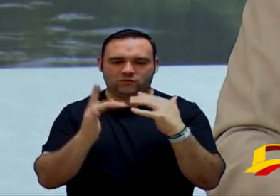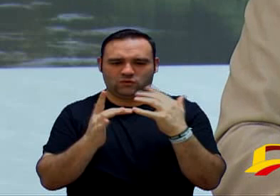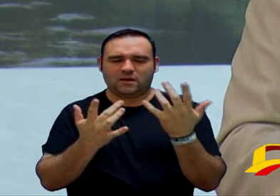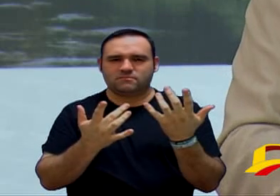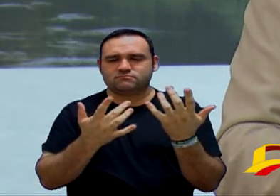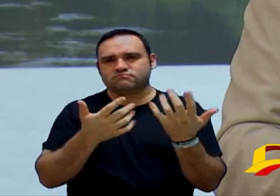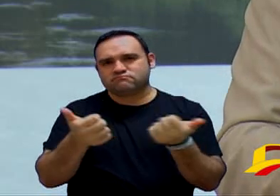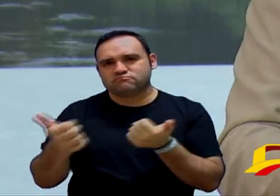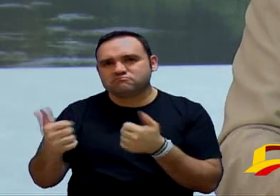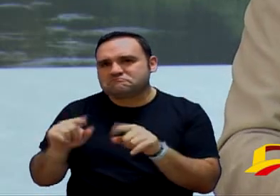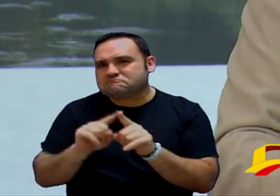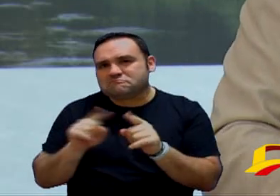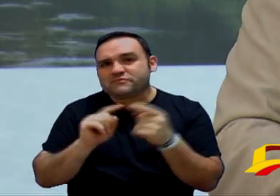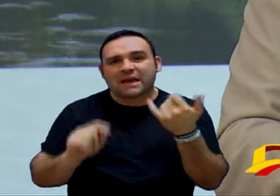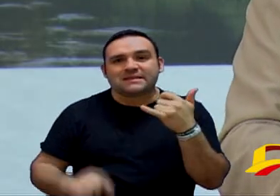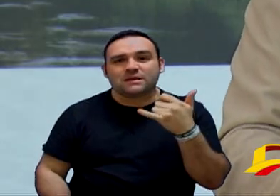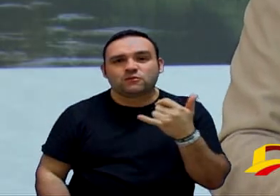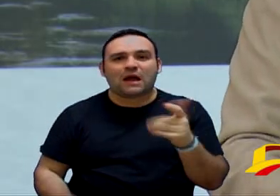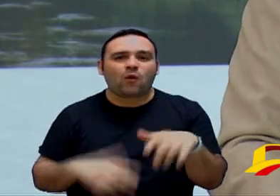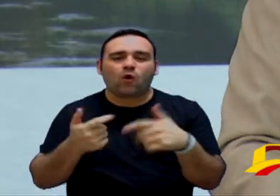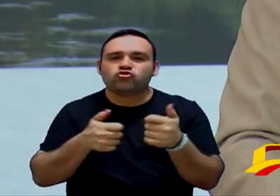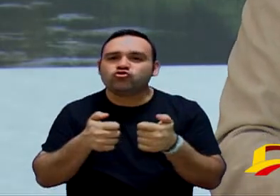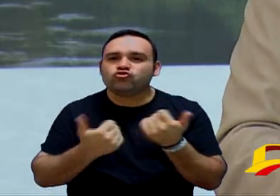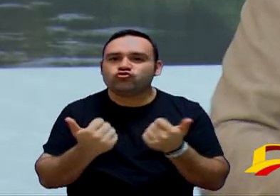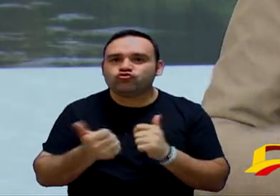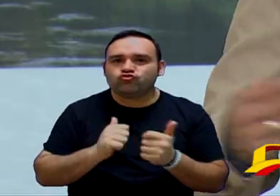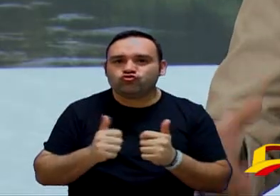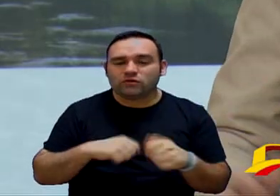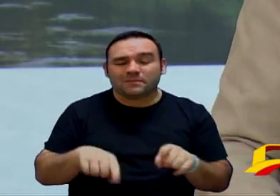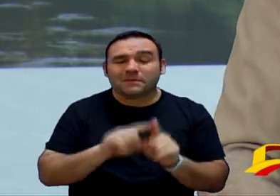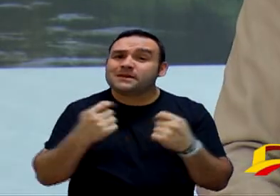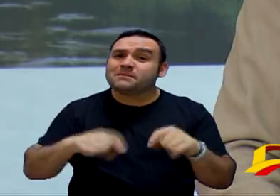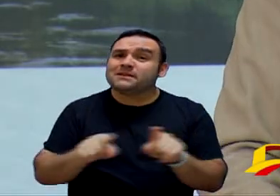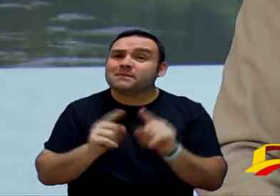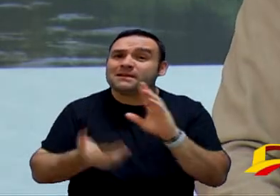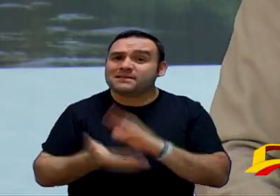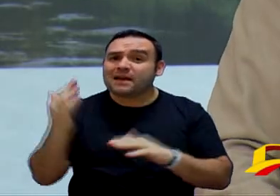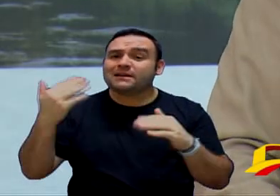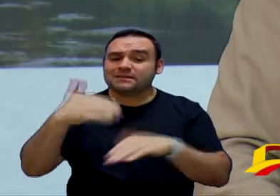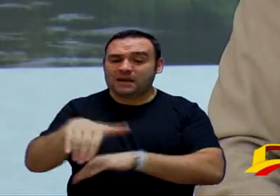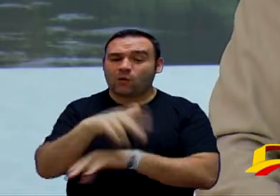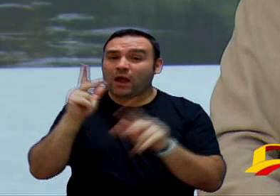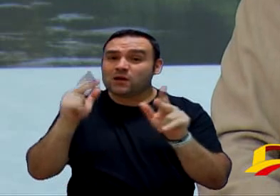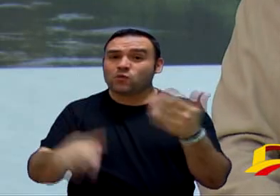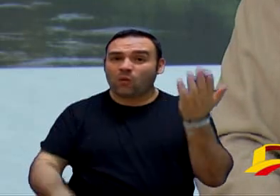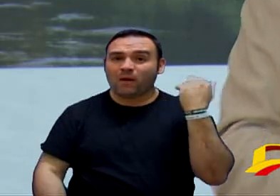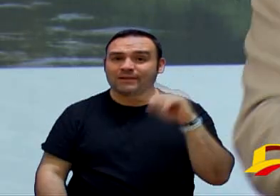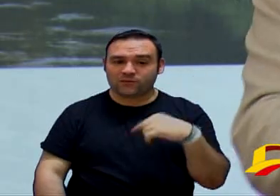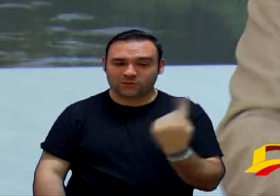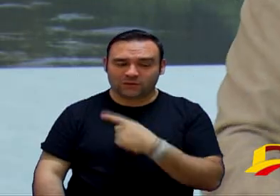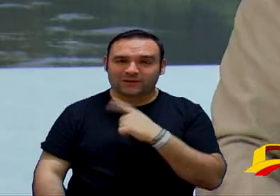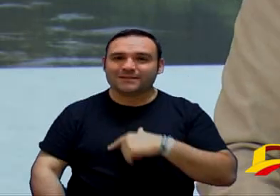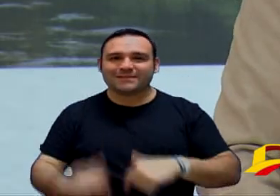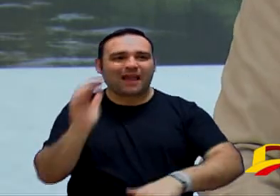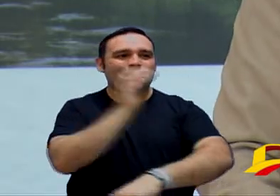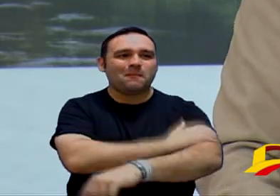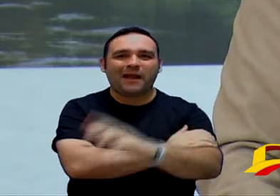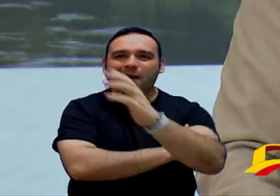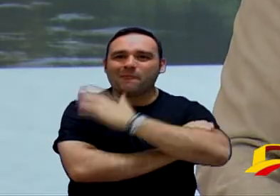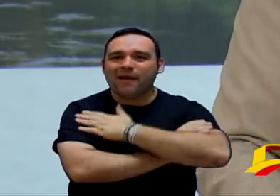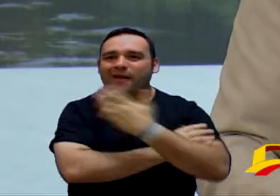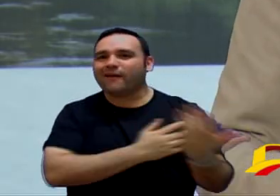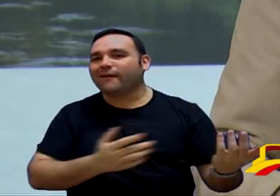às vezes no celular no joguinho mas sim se divertir na rua como a gente brincava antigamente um pega pega um